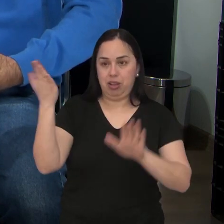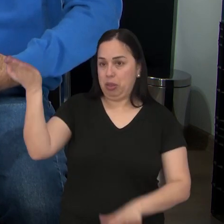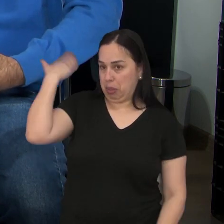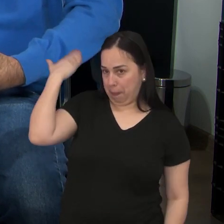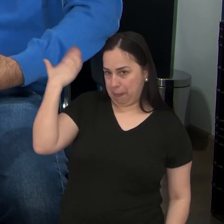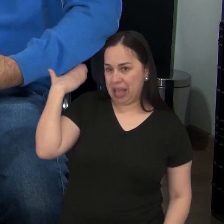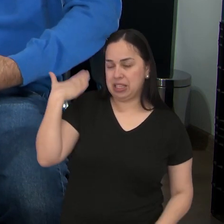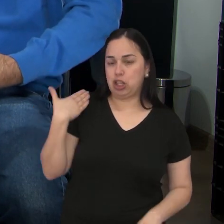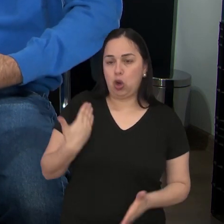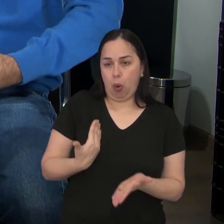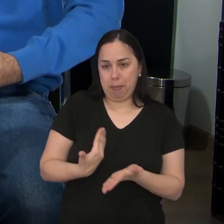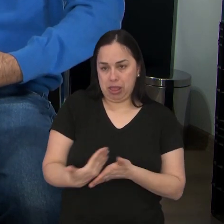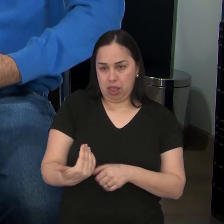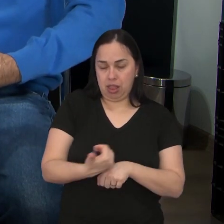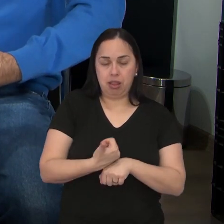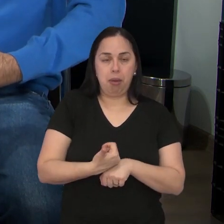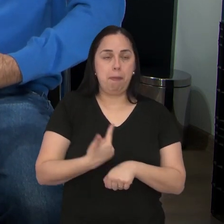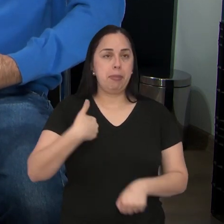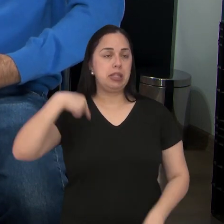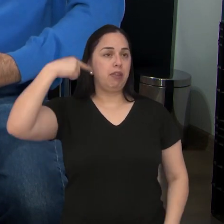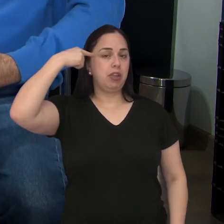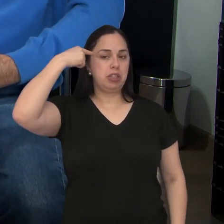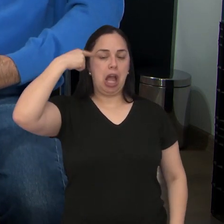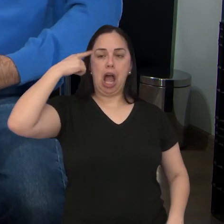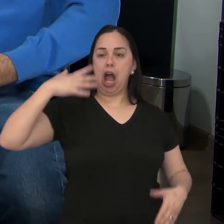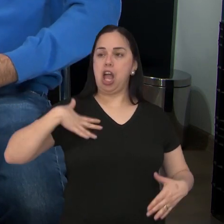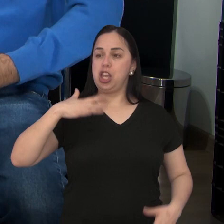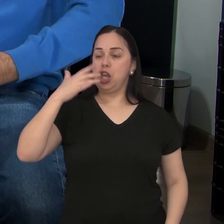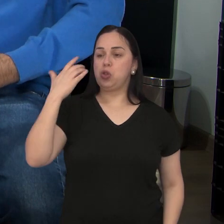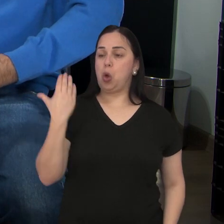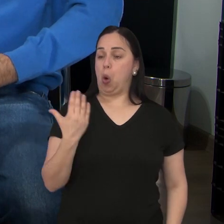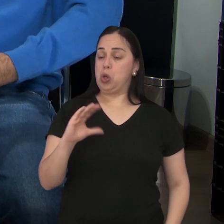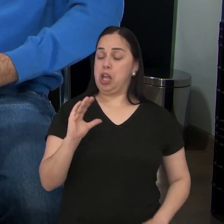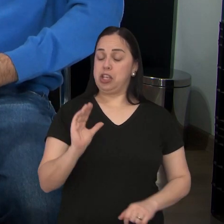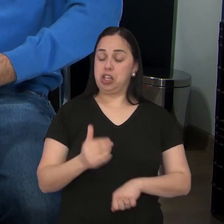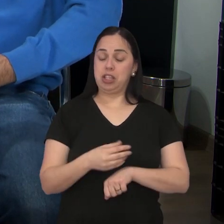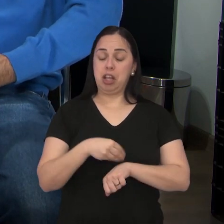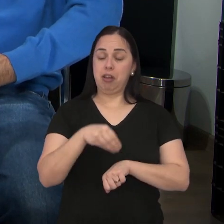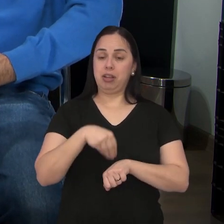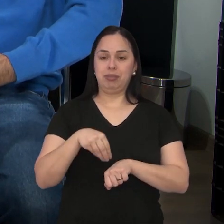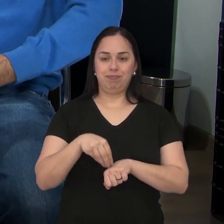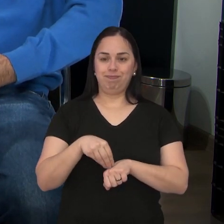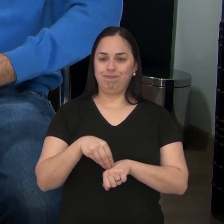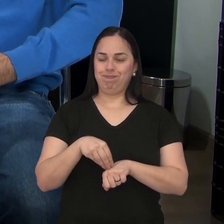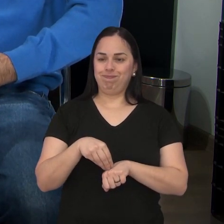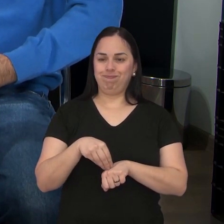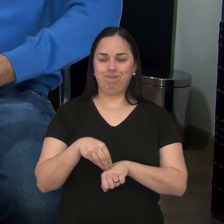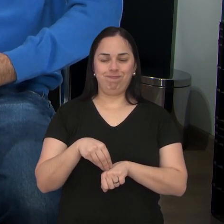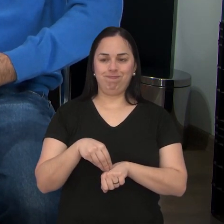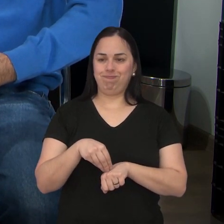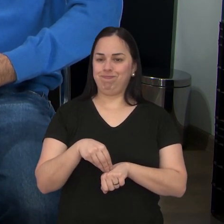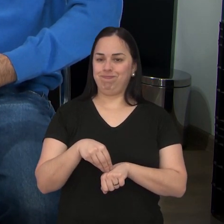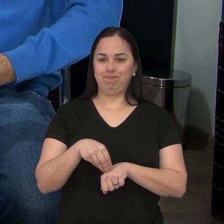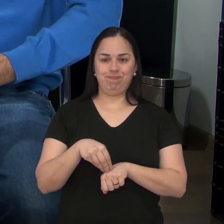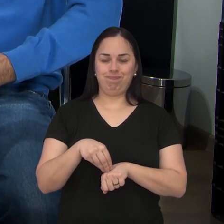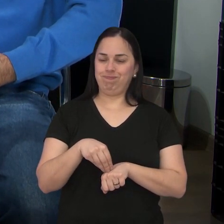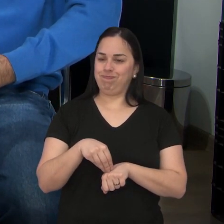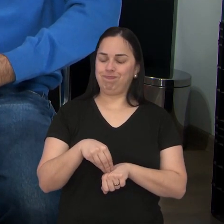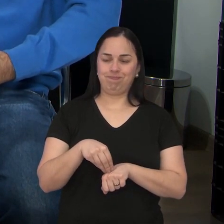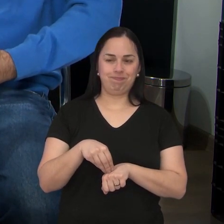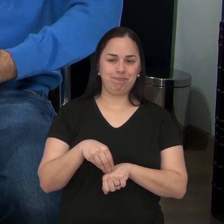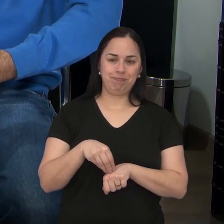no começo da carreira, que a gente acha que é grande coisa, sou um cientista, isso não tem serventia